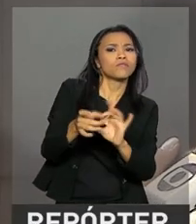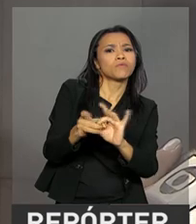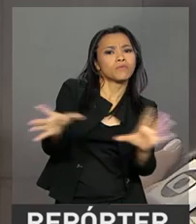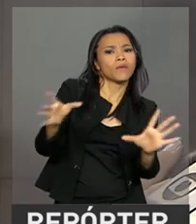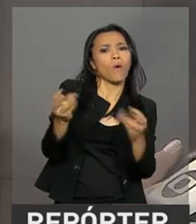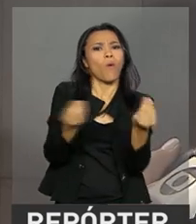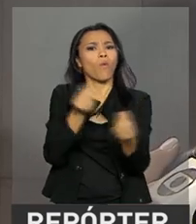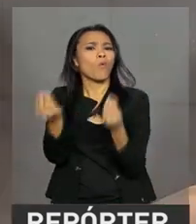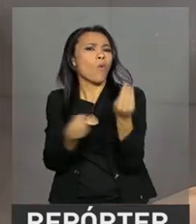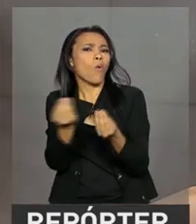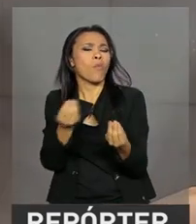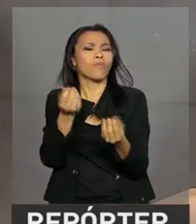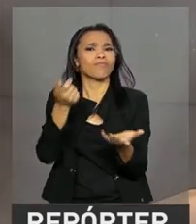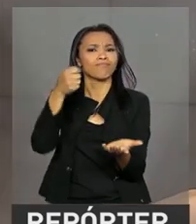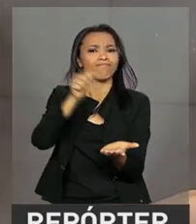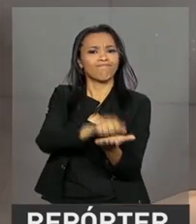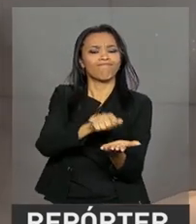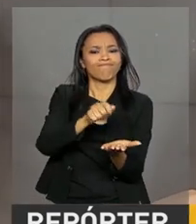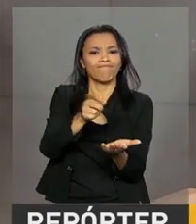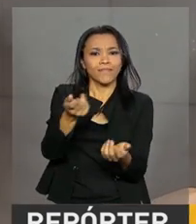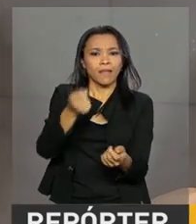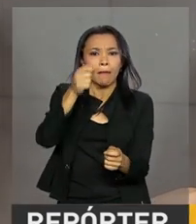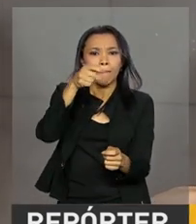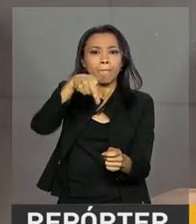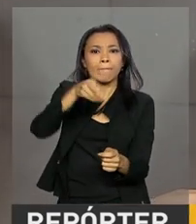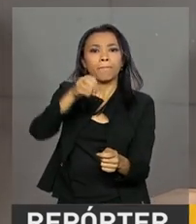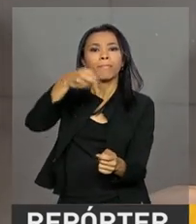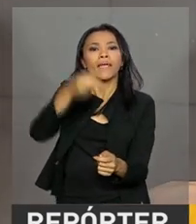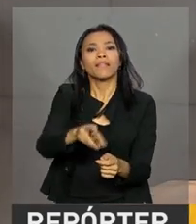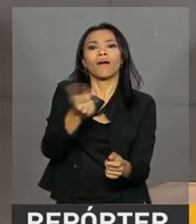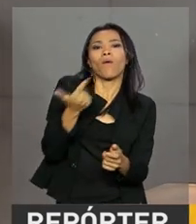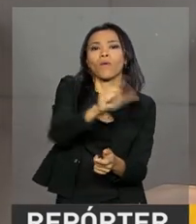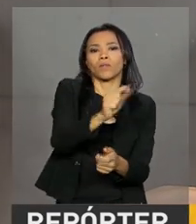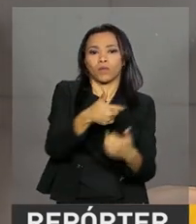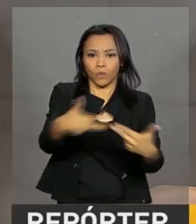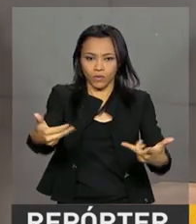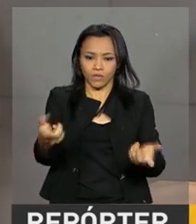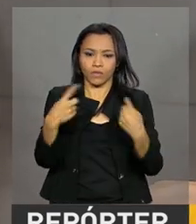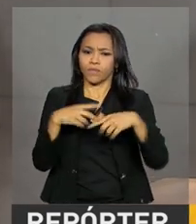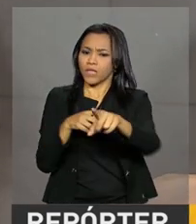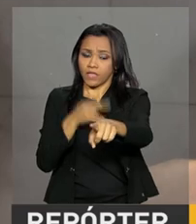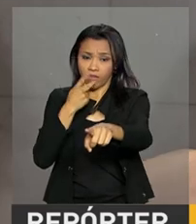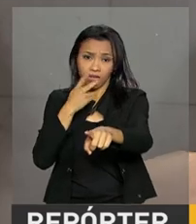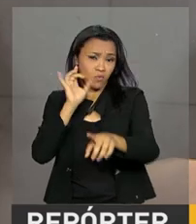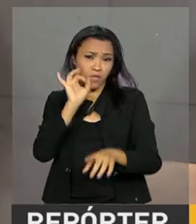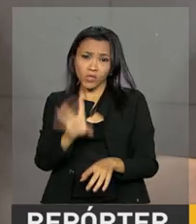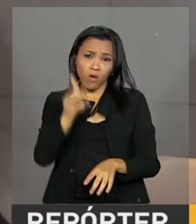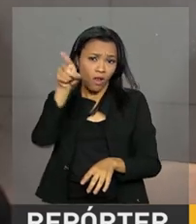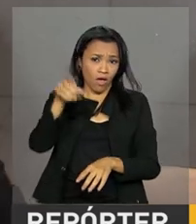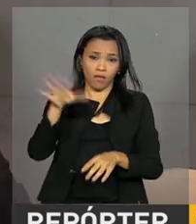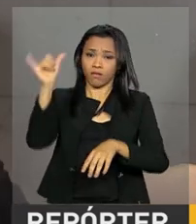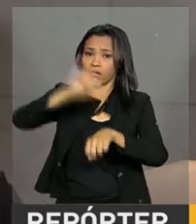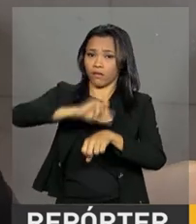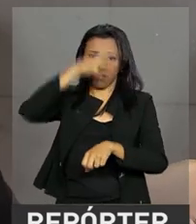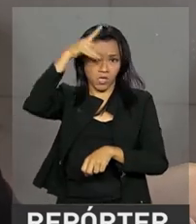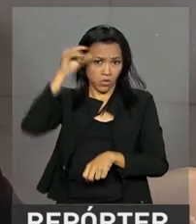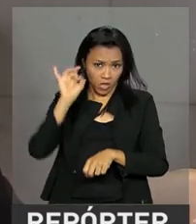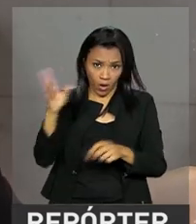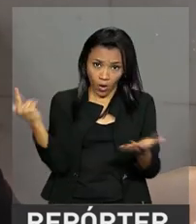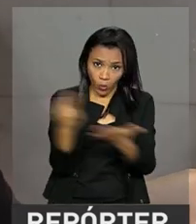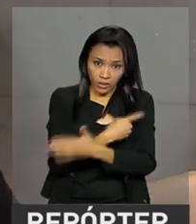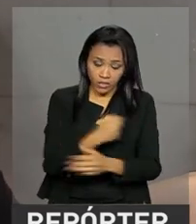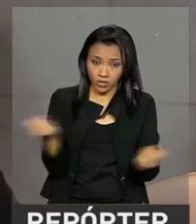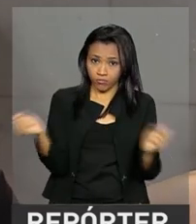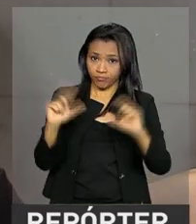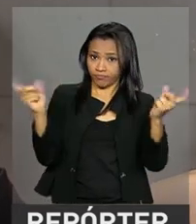medidas alternativas não é só e a Manaus ou em outro lugar onde já eclodiu algum tipo de questão mas sim ter um trabalho